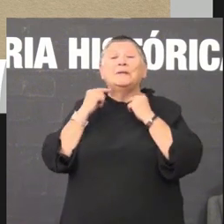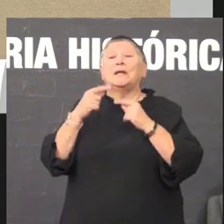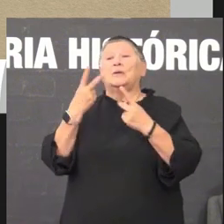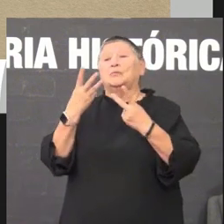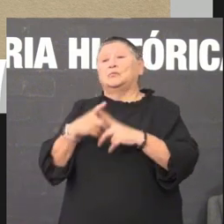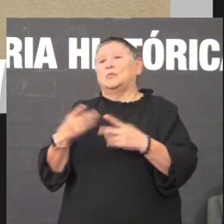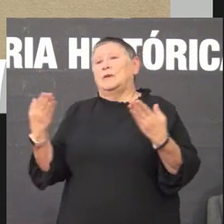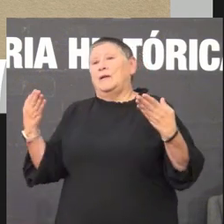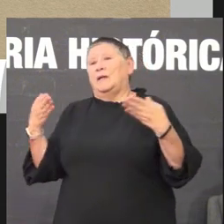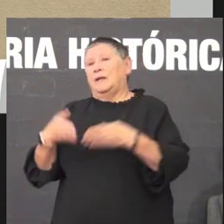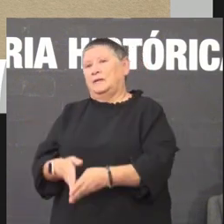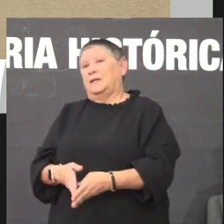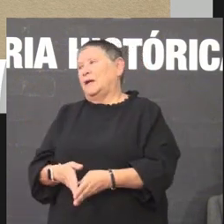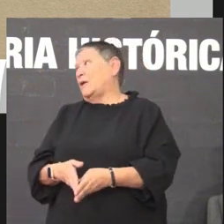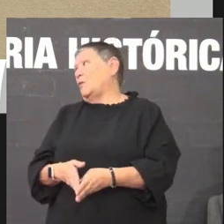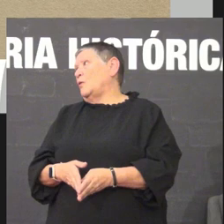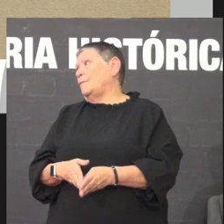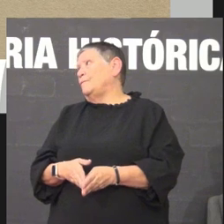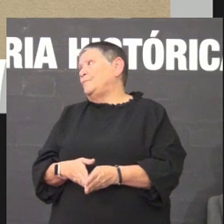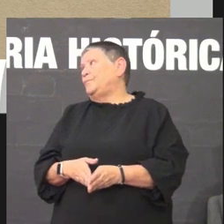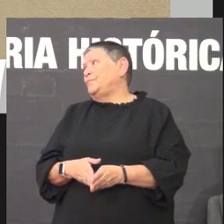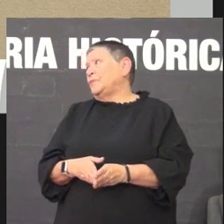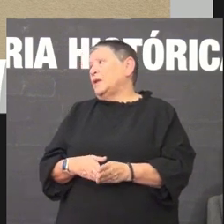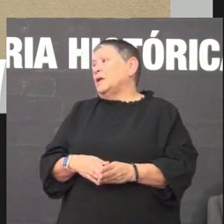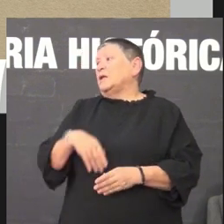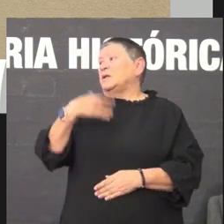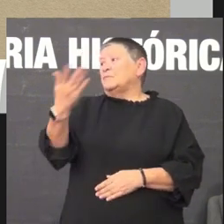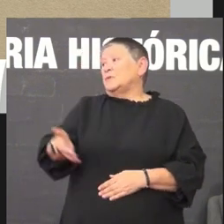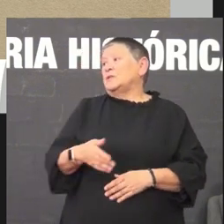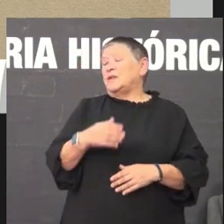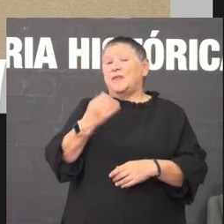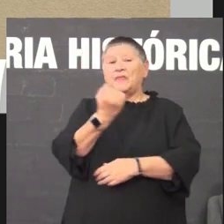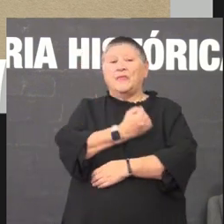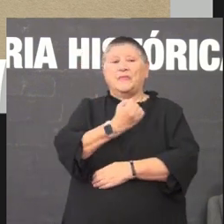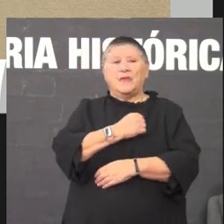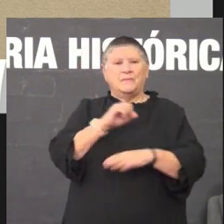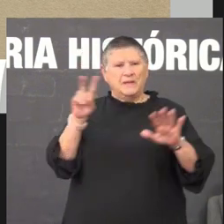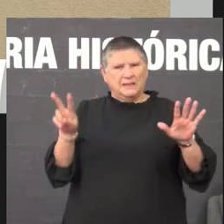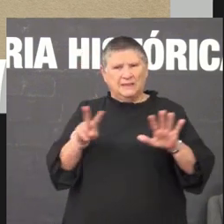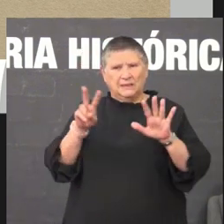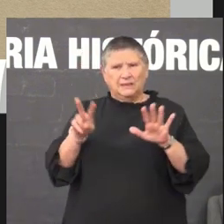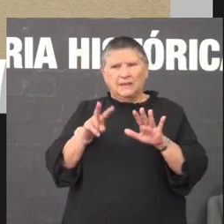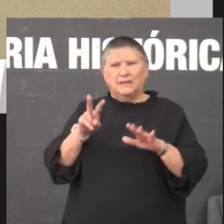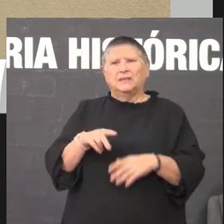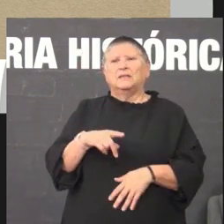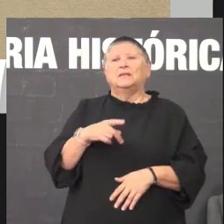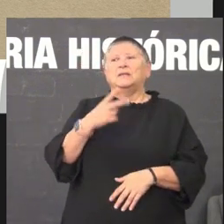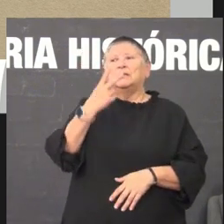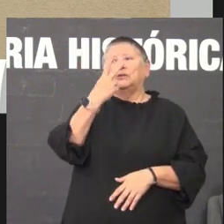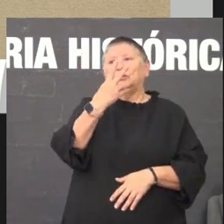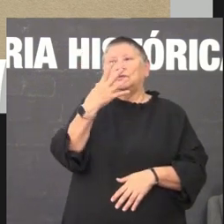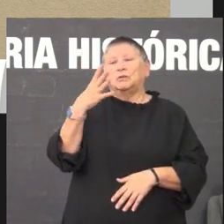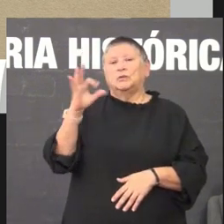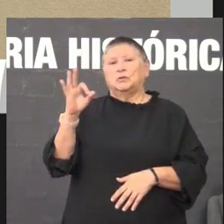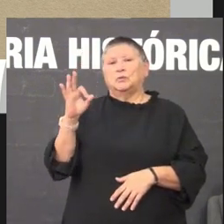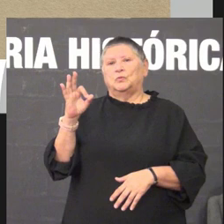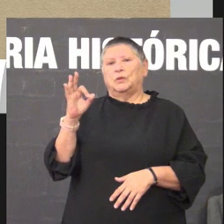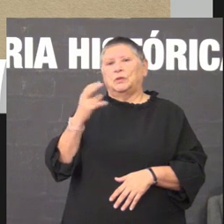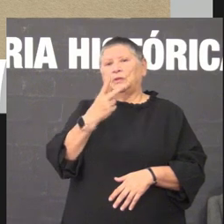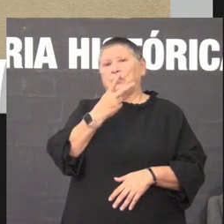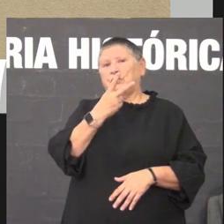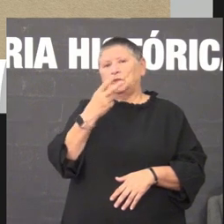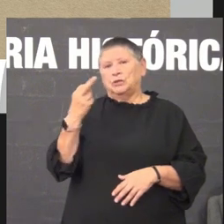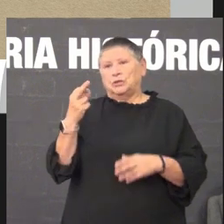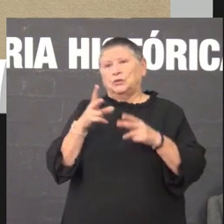o próximo sete de dezembro a propósito é o 250 aniversario do